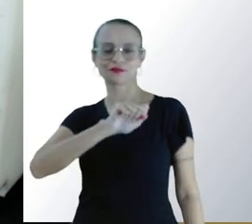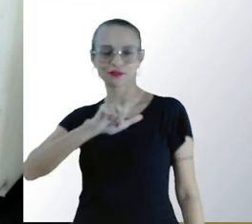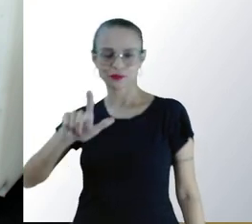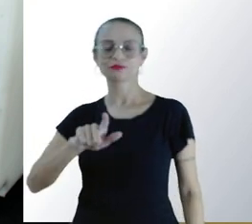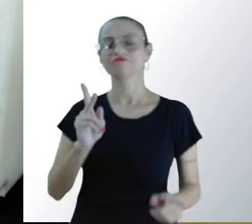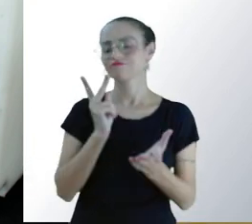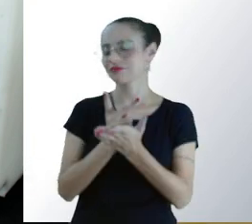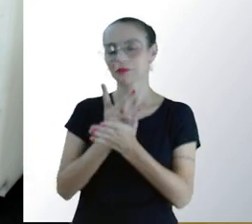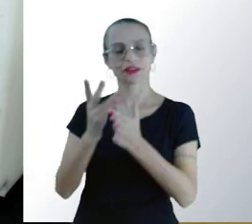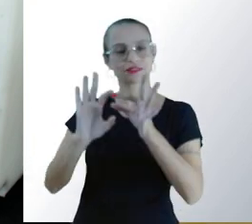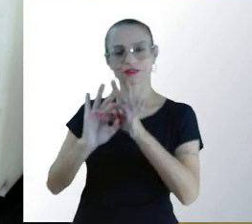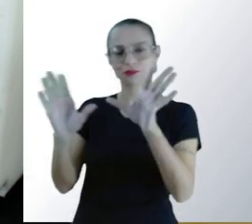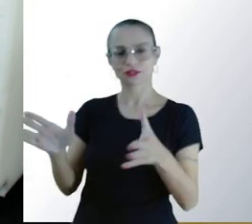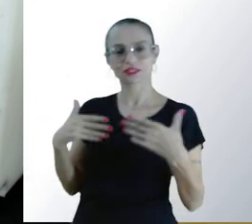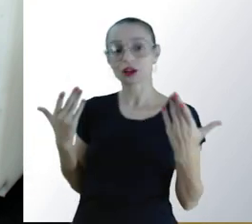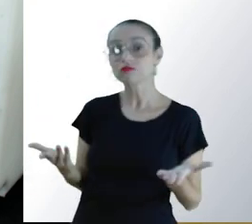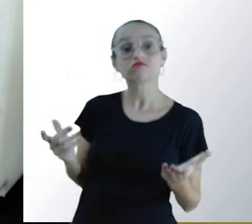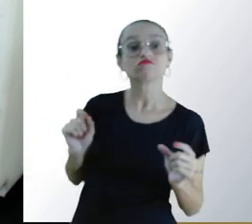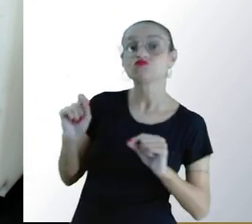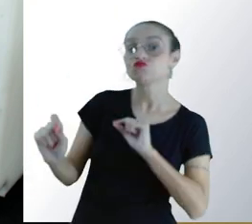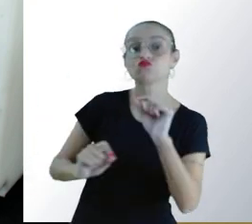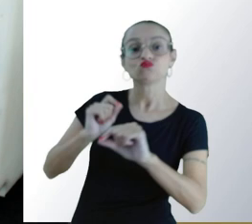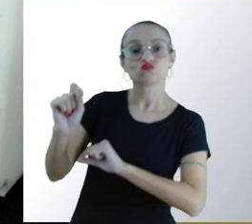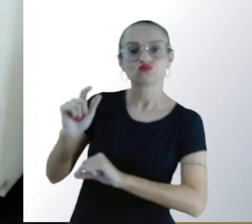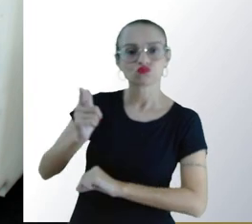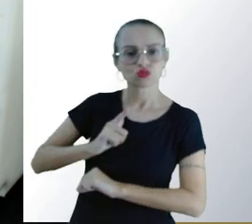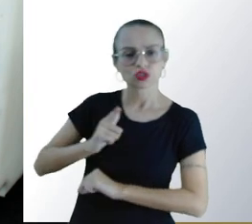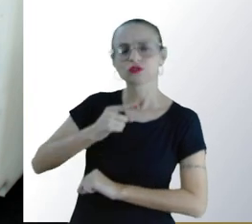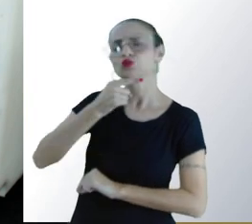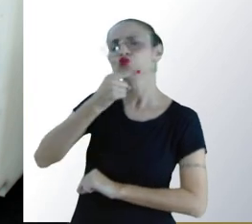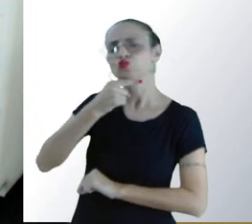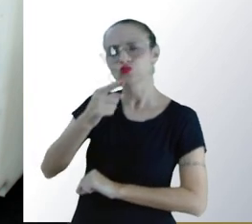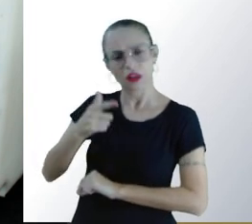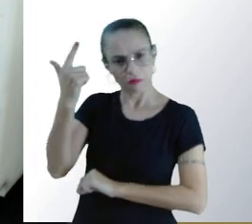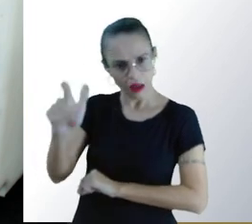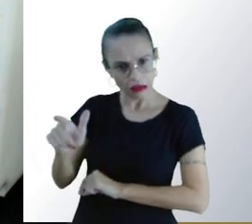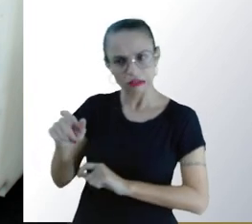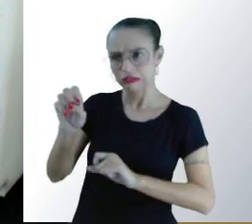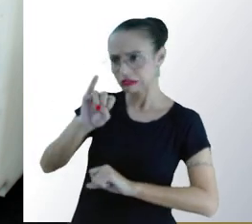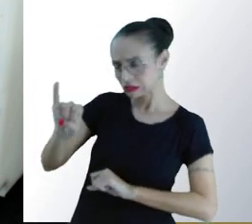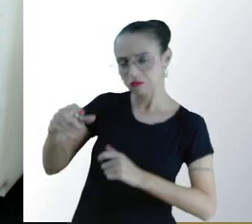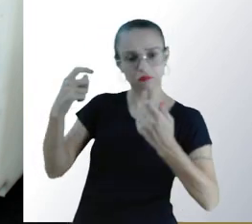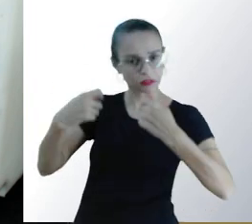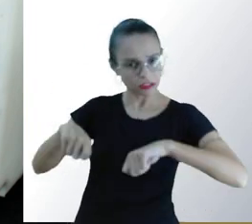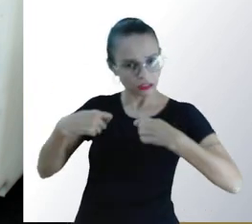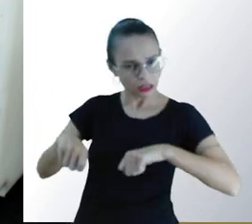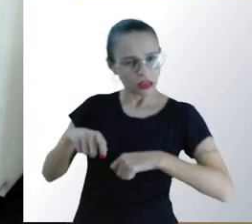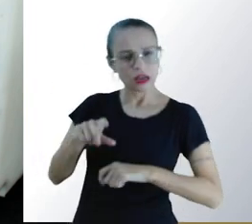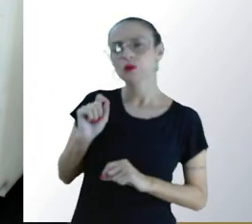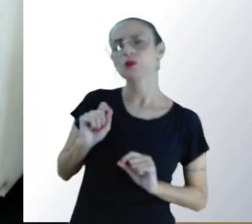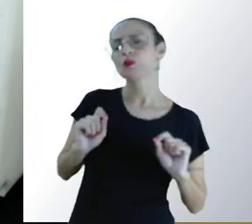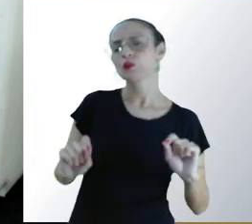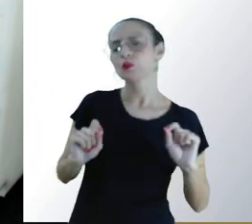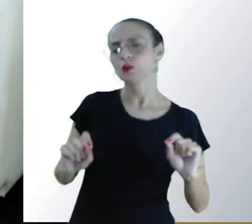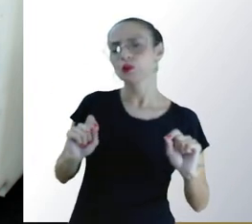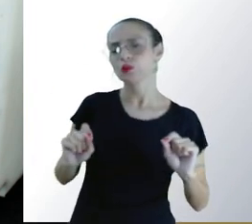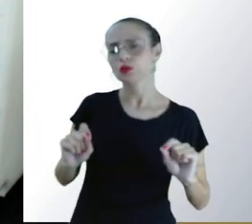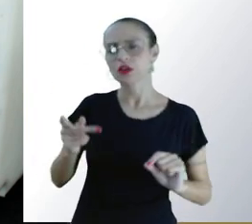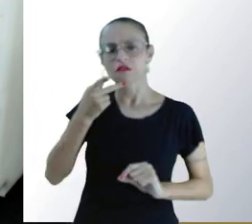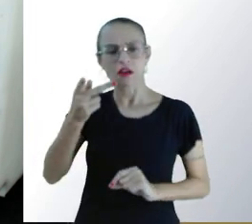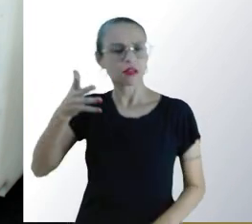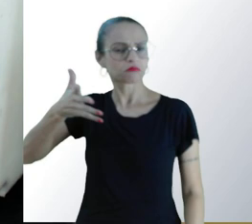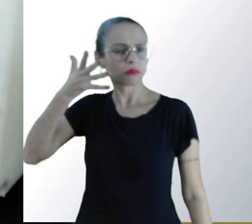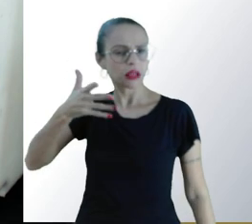ficamos sempre à disposição para quando se houver mais dúvidas, se houver necessidade de uma fala